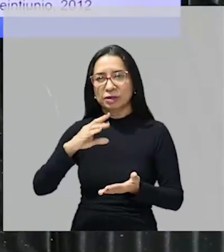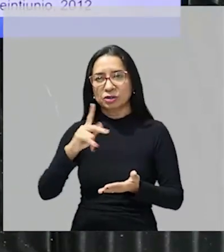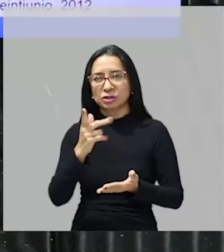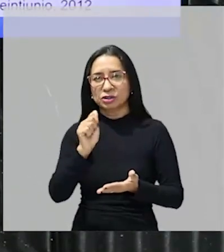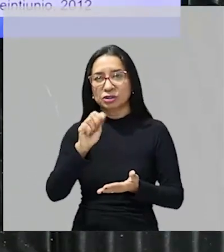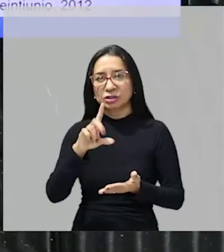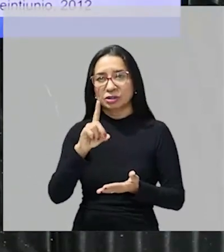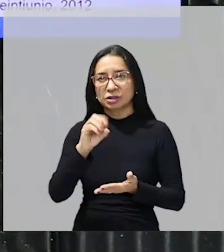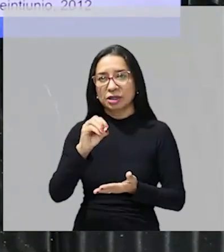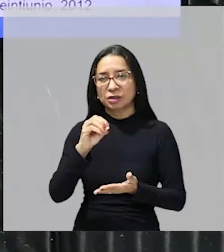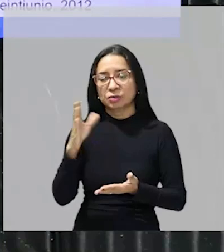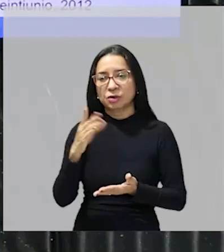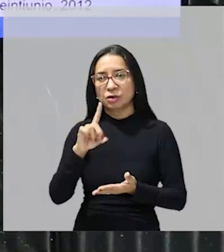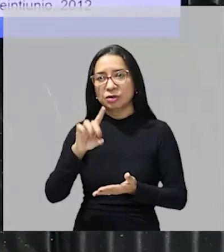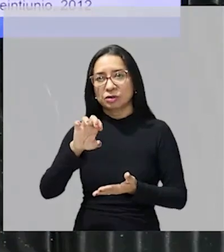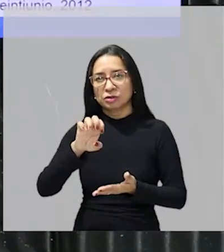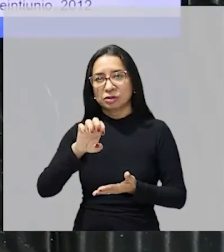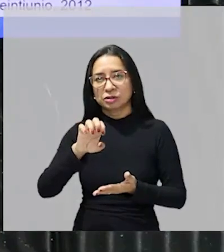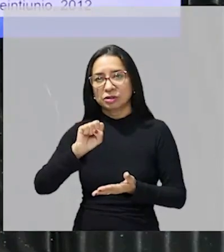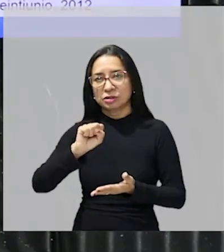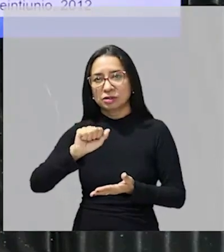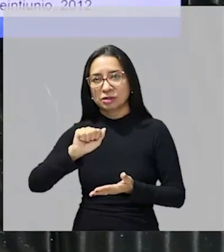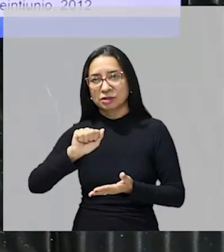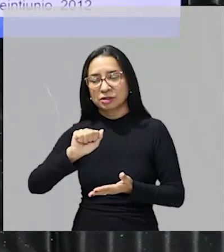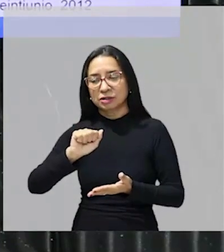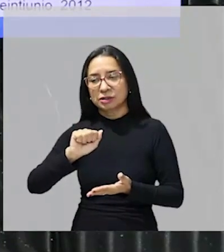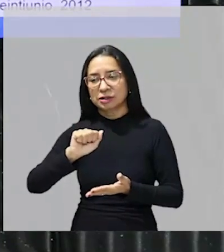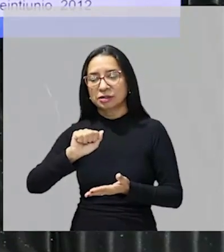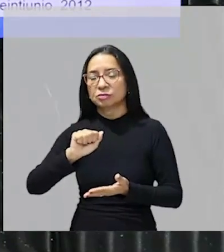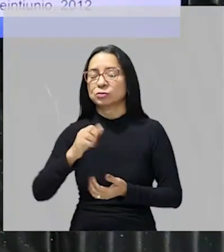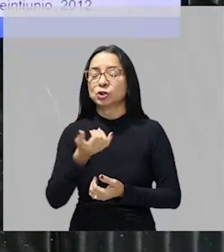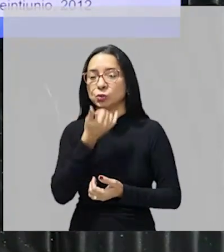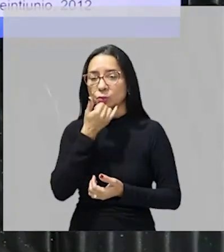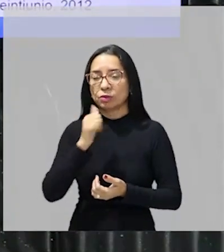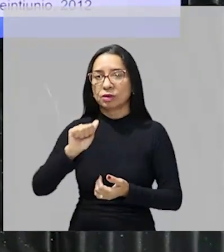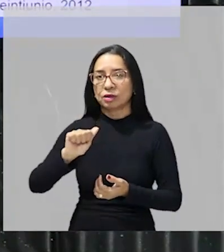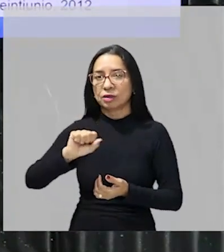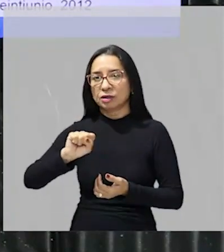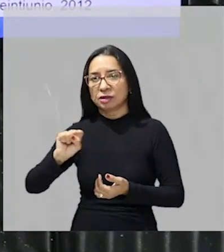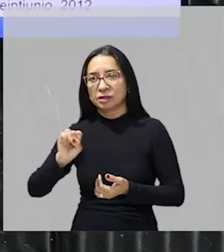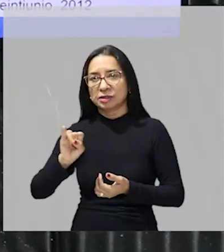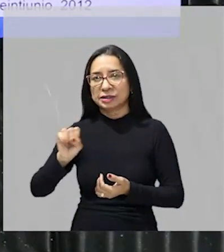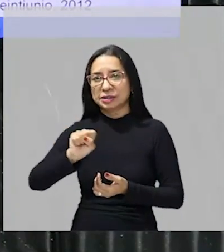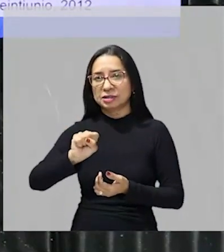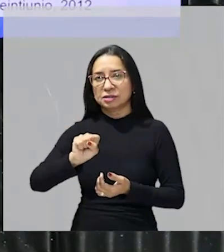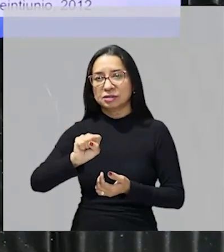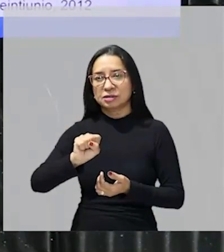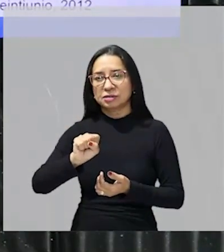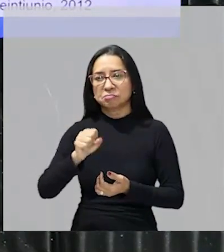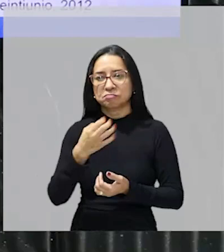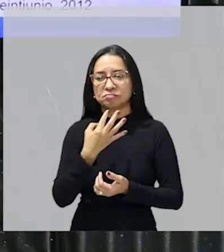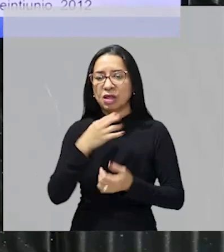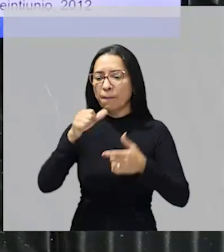de Assis, existem algumas palavras rebuscadas que você não conhece o significado. O que você faz? Você grifa, vai lá no